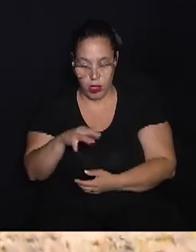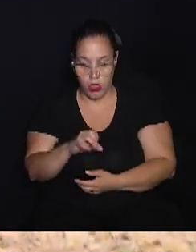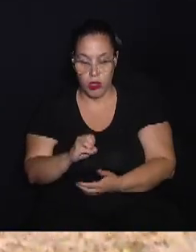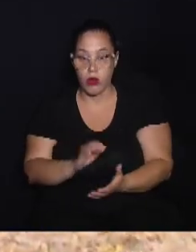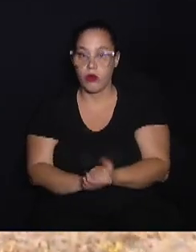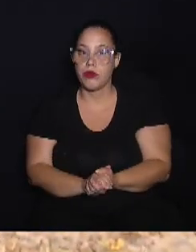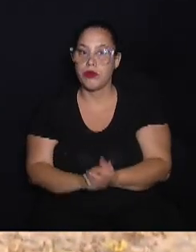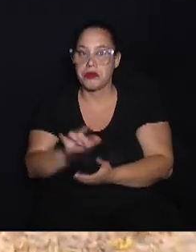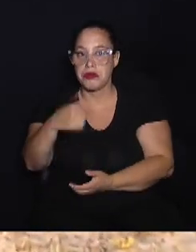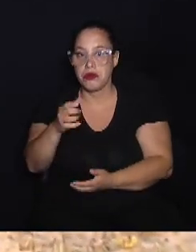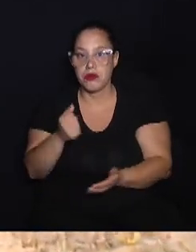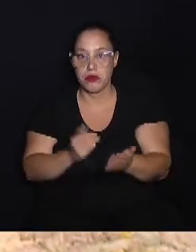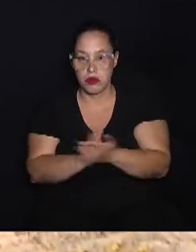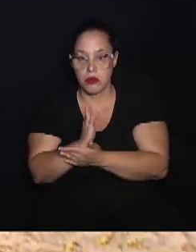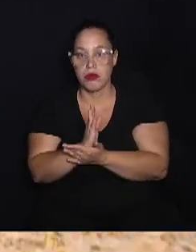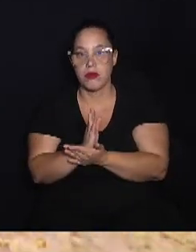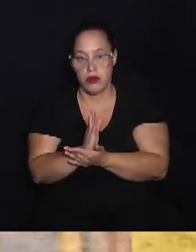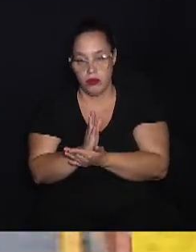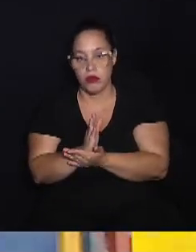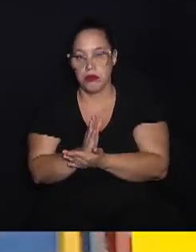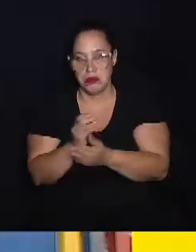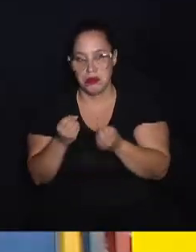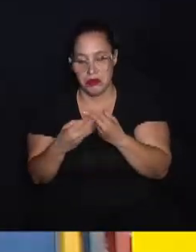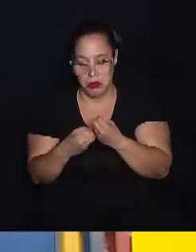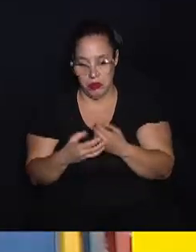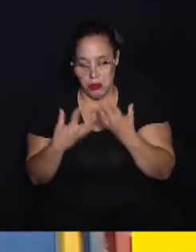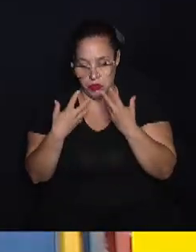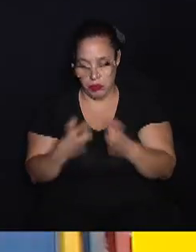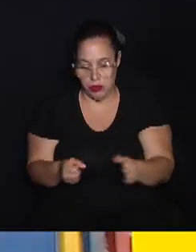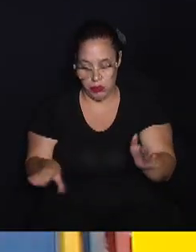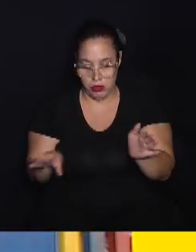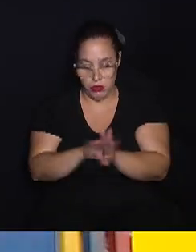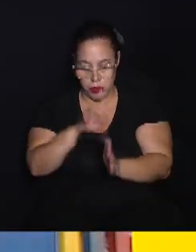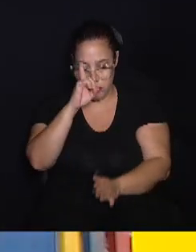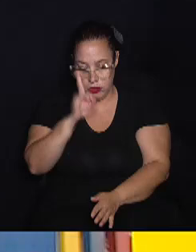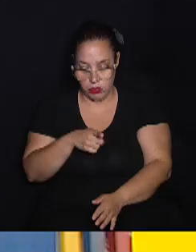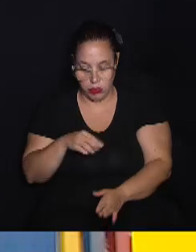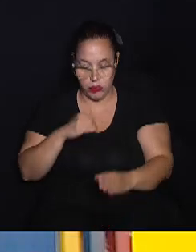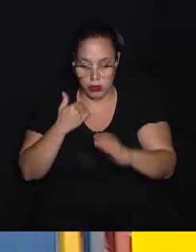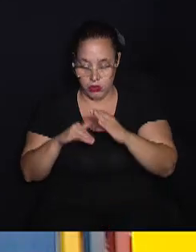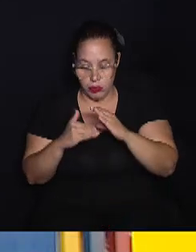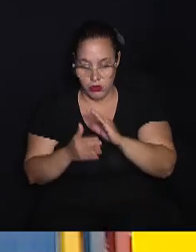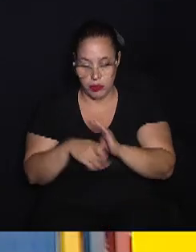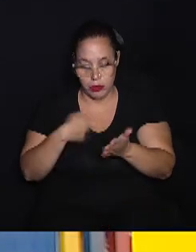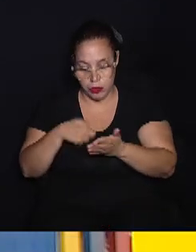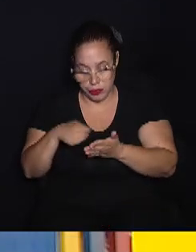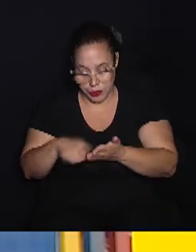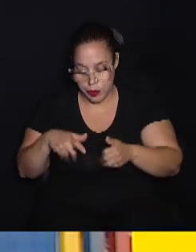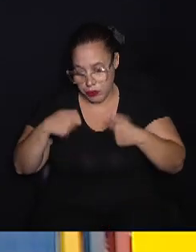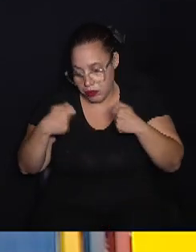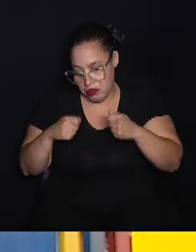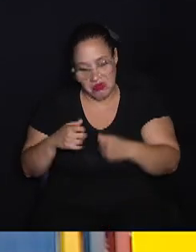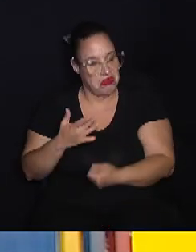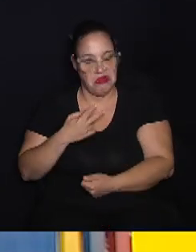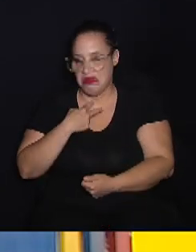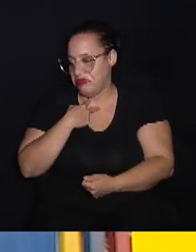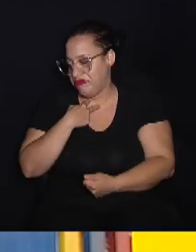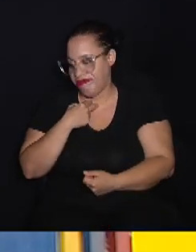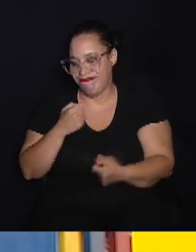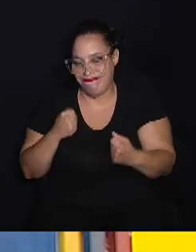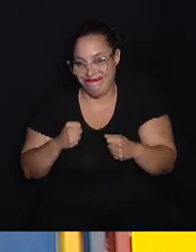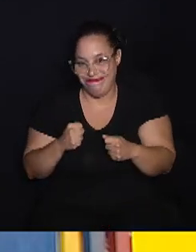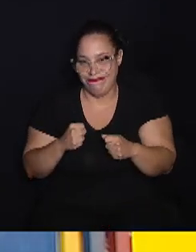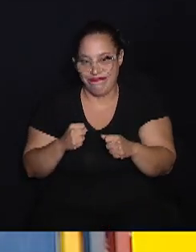e depois de validado também as informações são recebidas diretamente nesse e-mail e se houver necessidade de correção que não podem ser realizadas